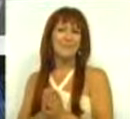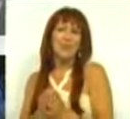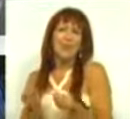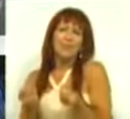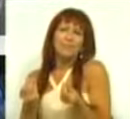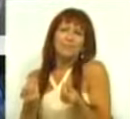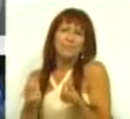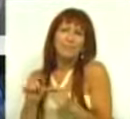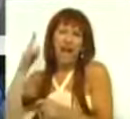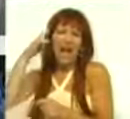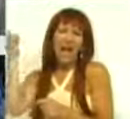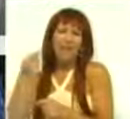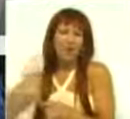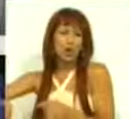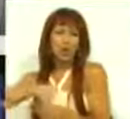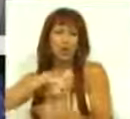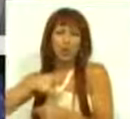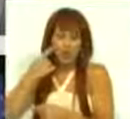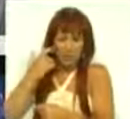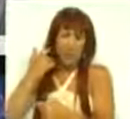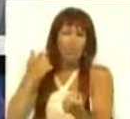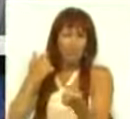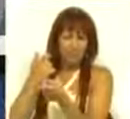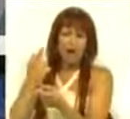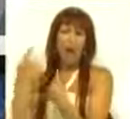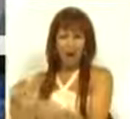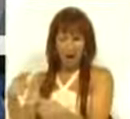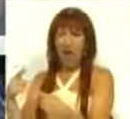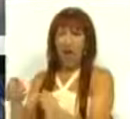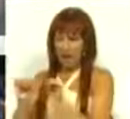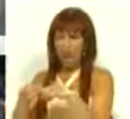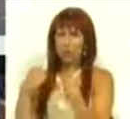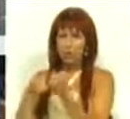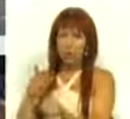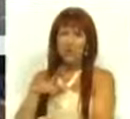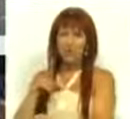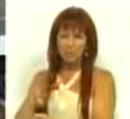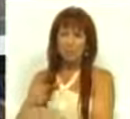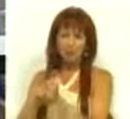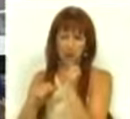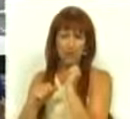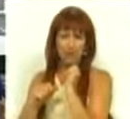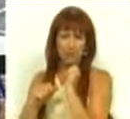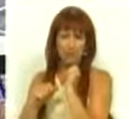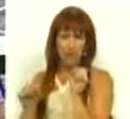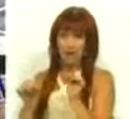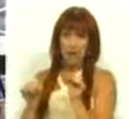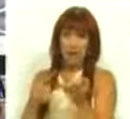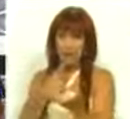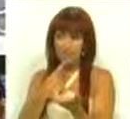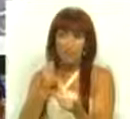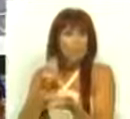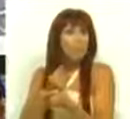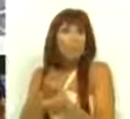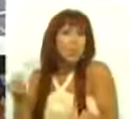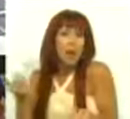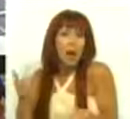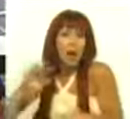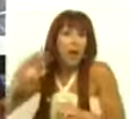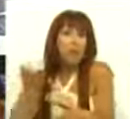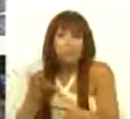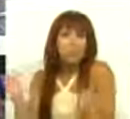crimes que todos notam que se verificam na sociedade portuguesa, mas que ninguém percebe porque é que